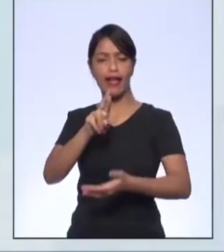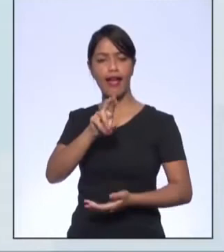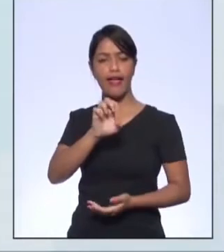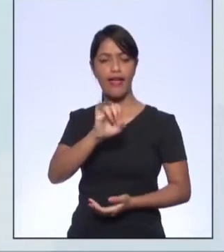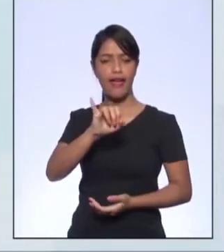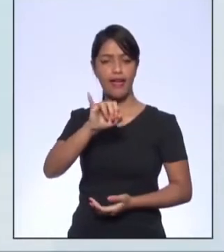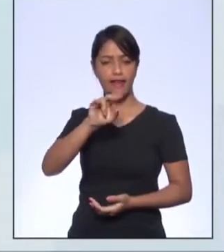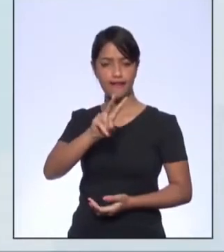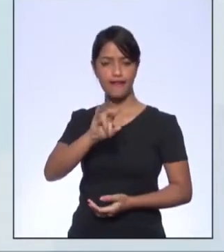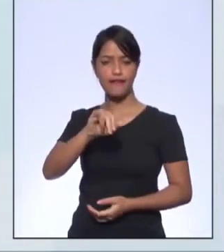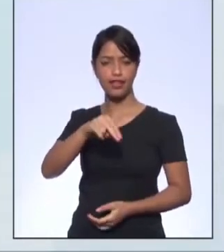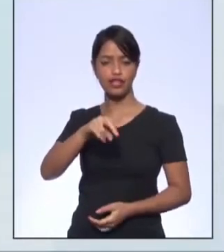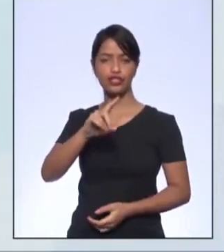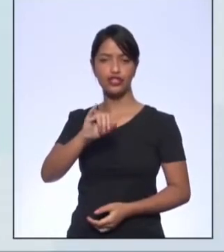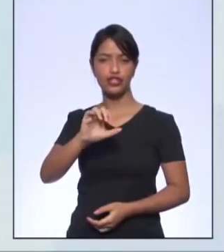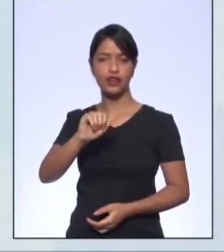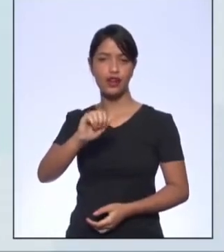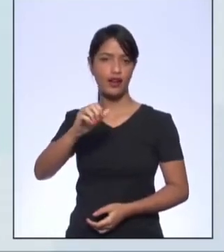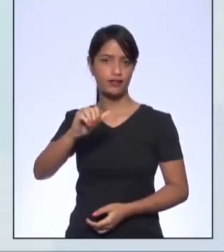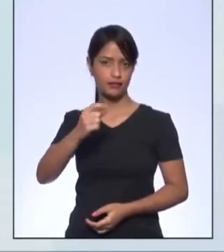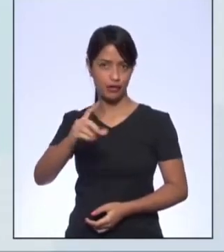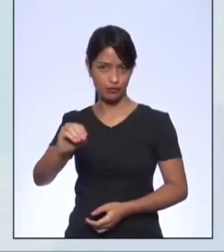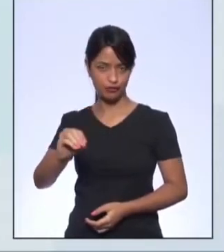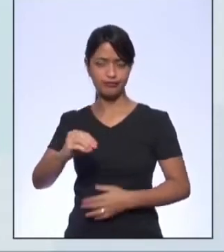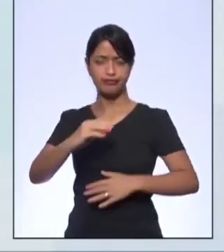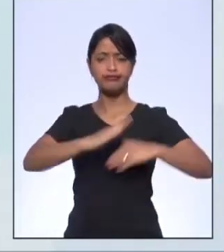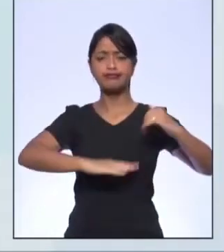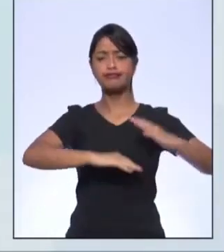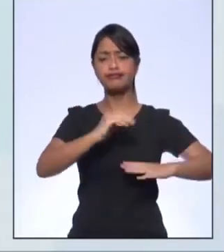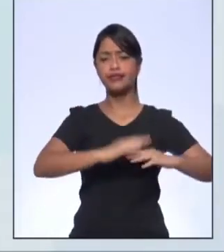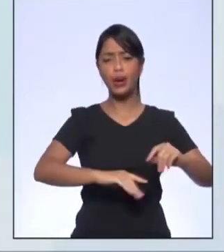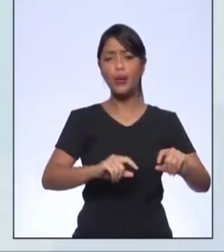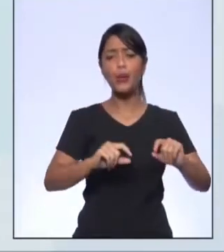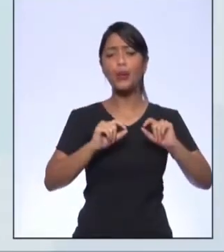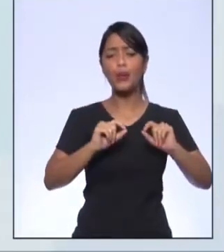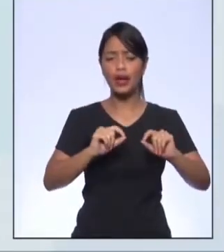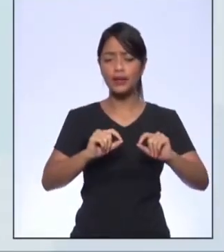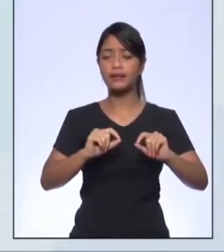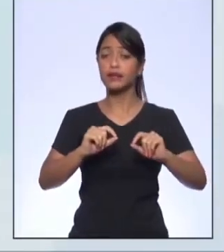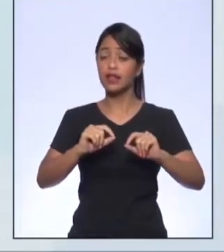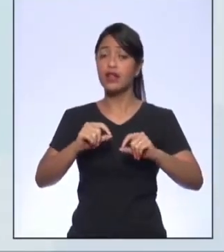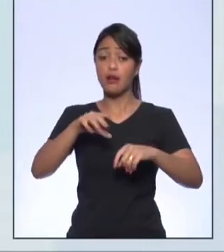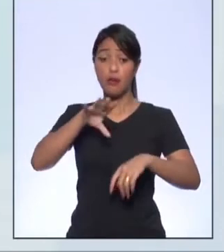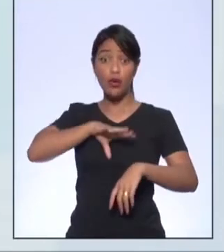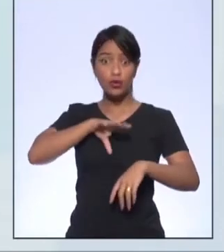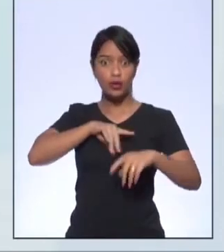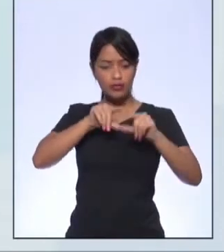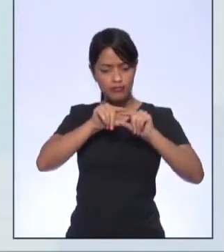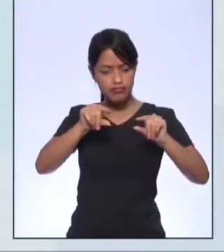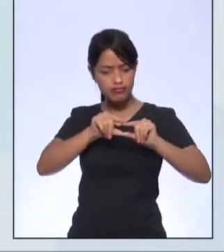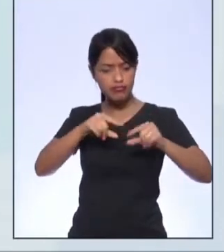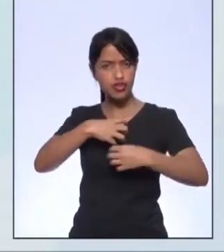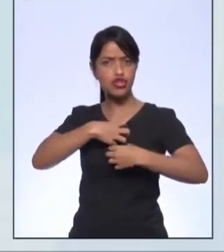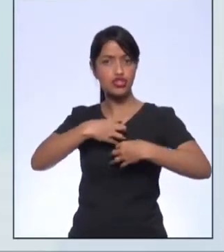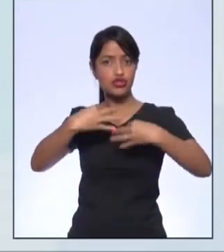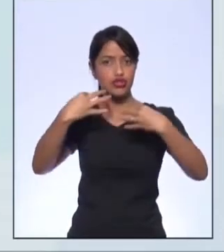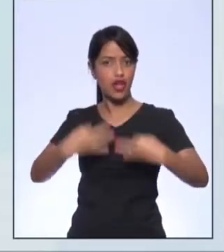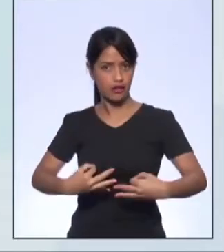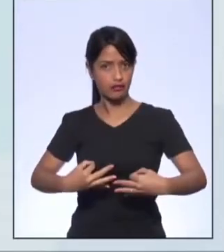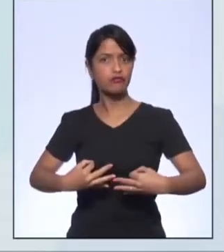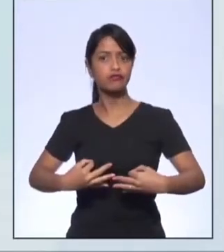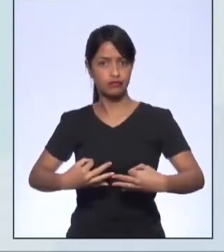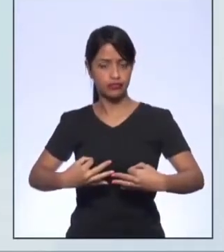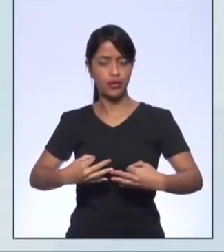Qual a habilidade que a gente vai trabalhar? Fazer o uso consciente e reflexivo da norma padrão em situações de fala e escrita